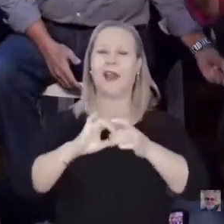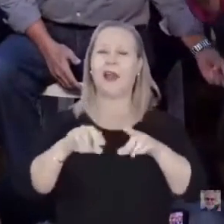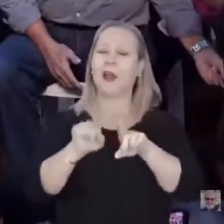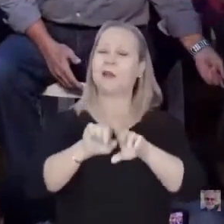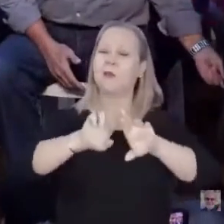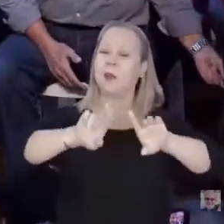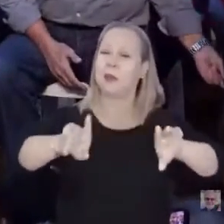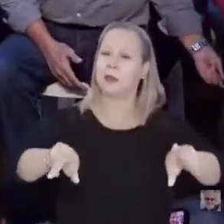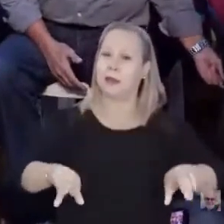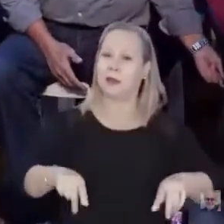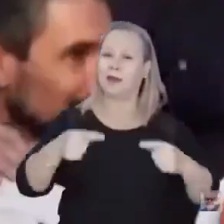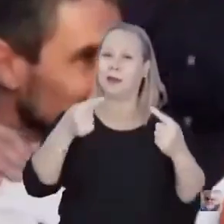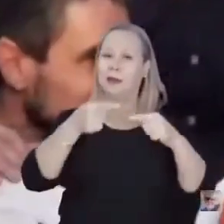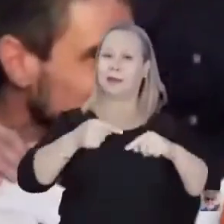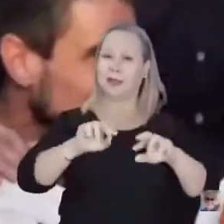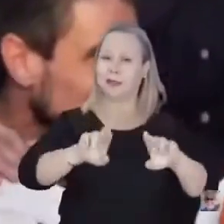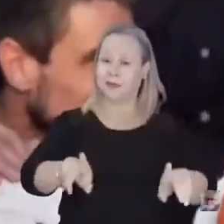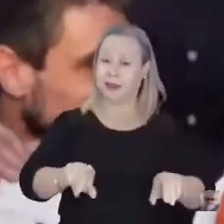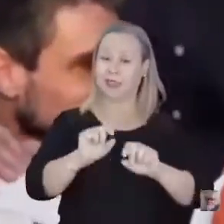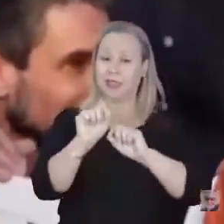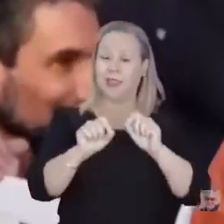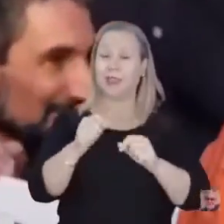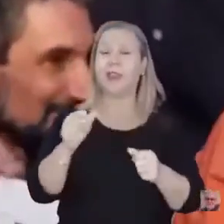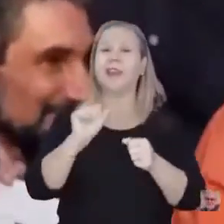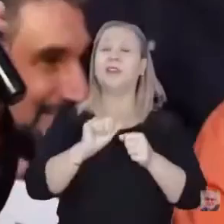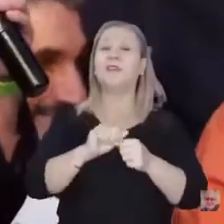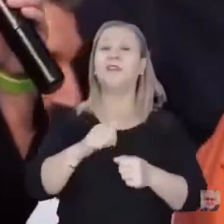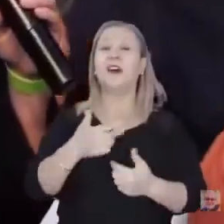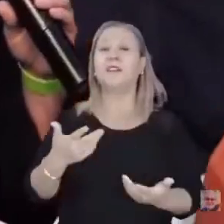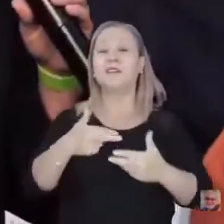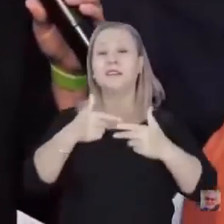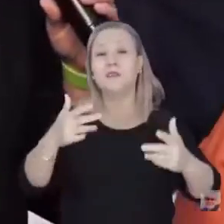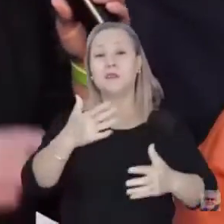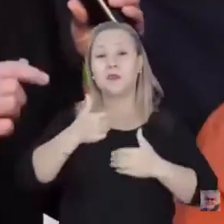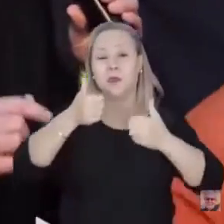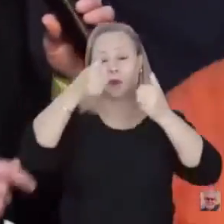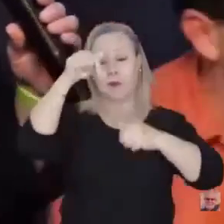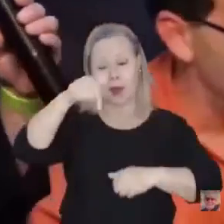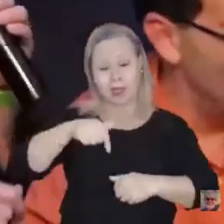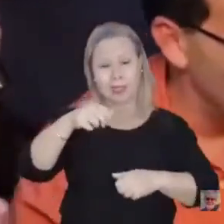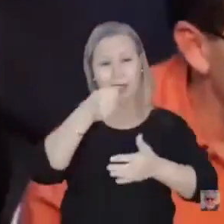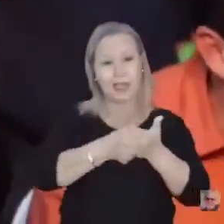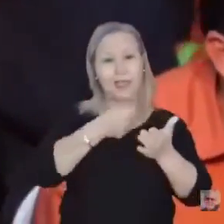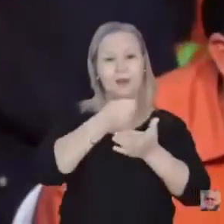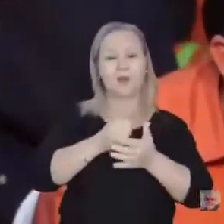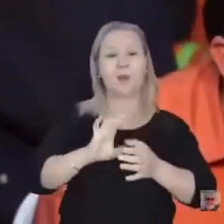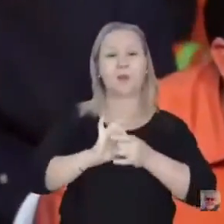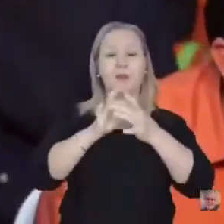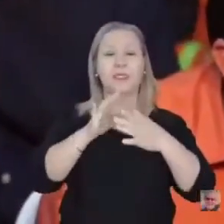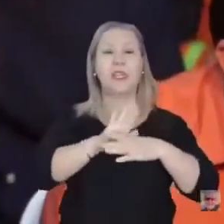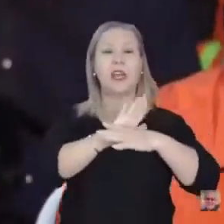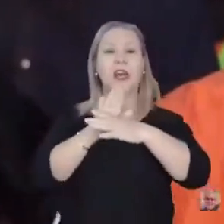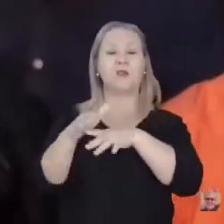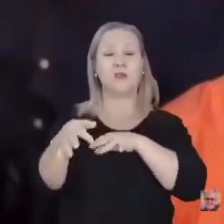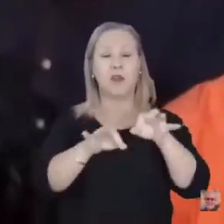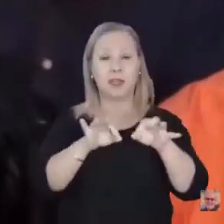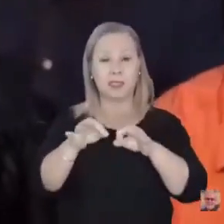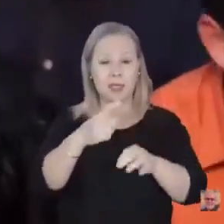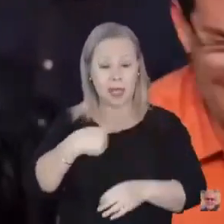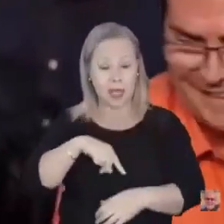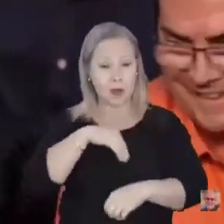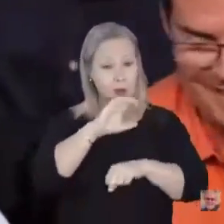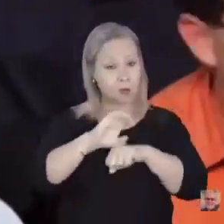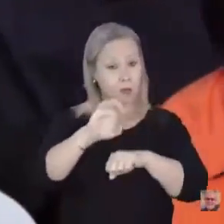que faz as coisas avançarem. Aqui está quem lutou pela democracia, quem ajudou a construir a nossa Constituição